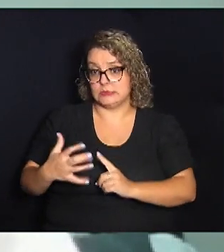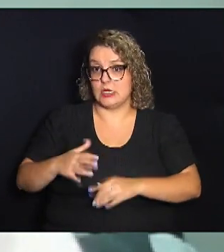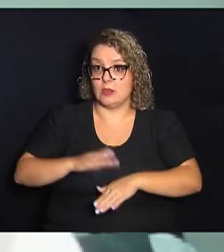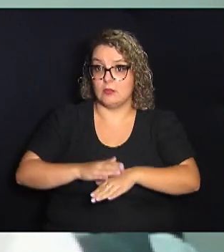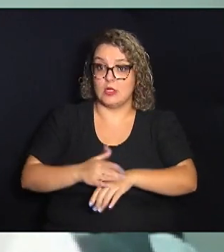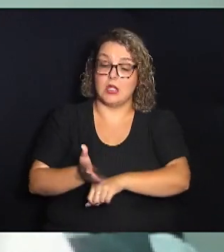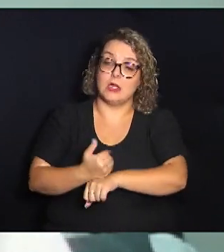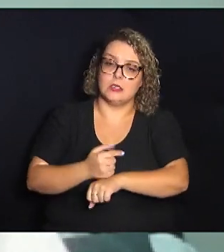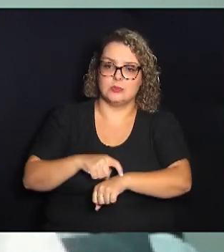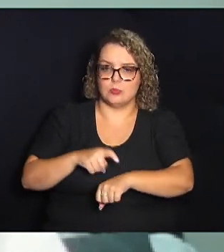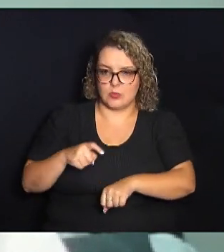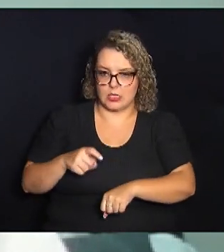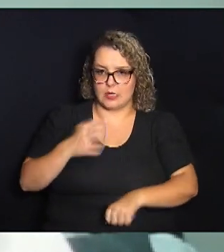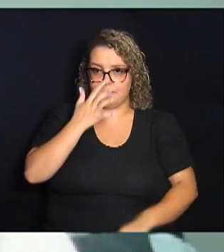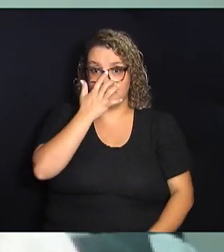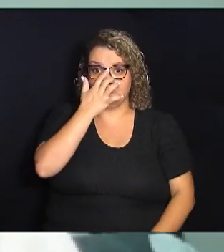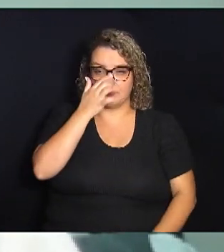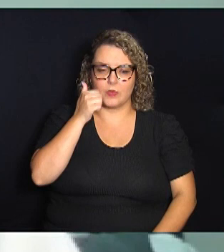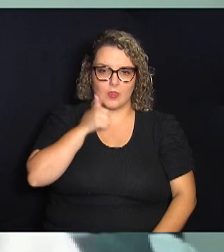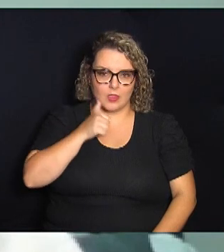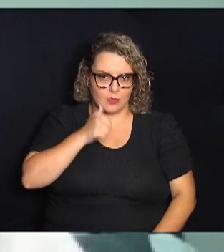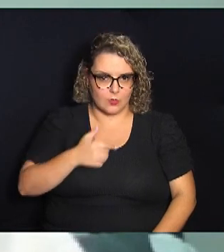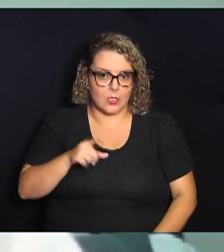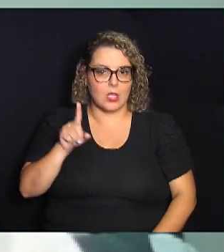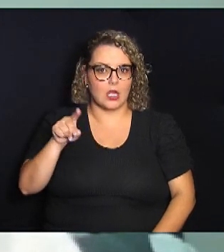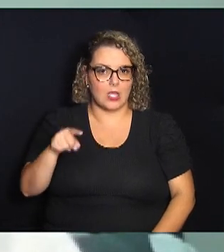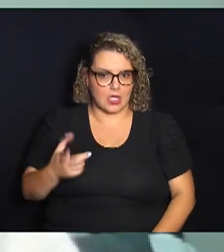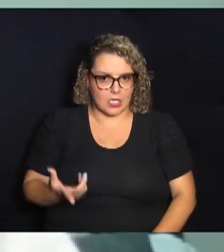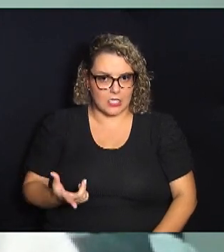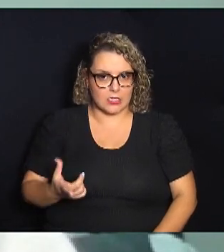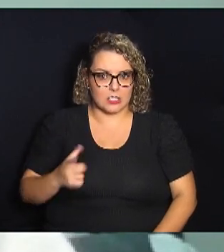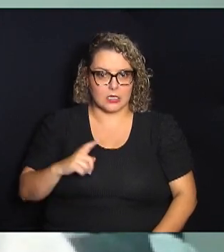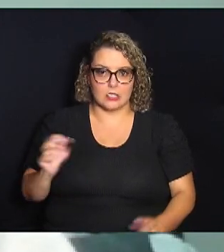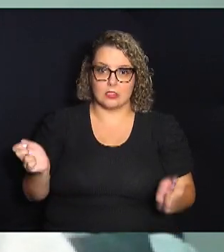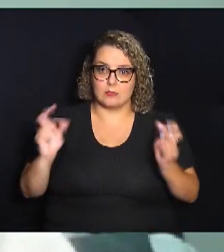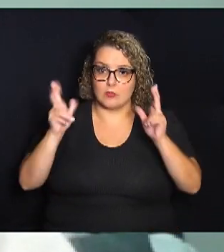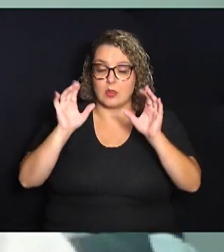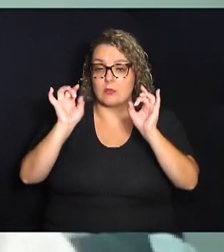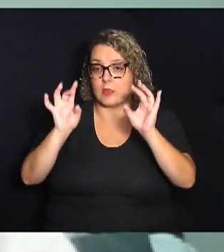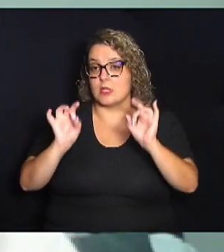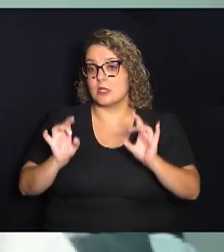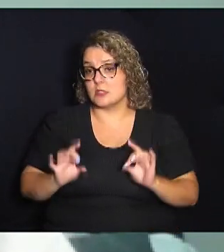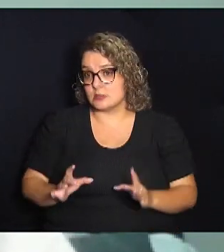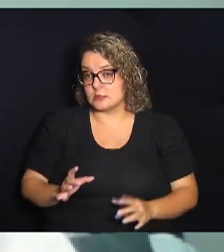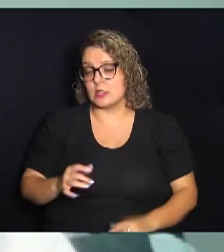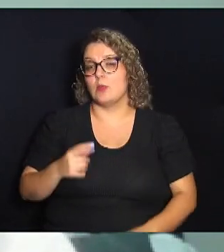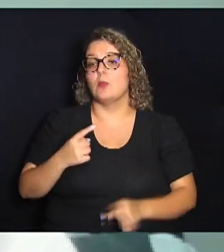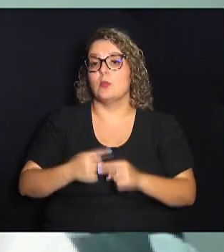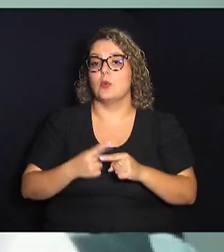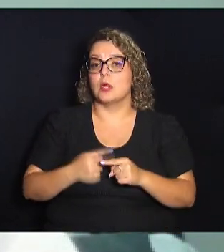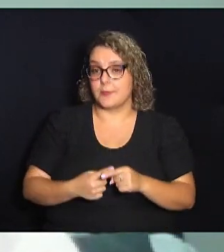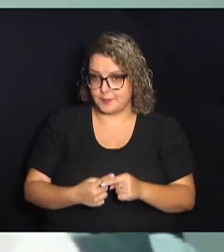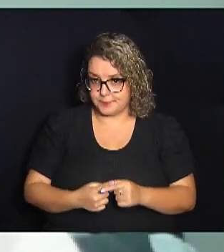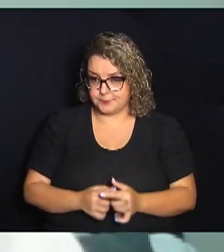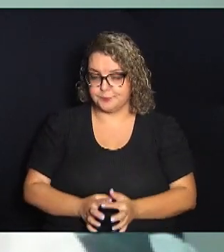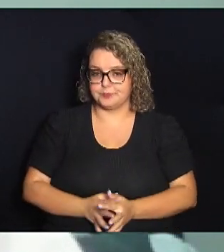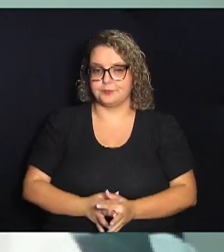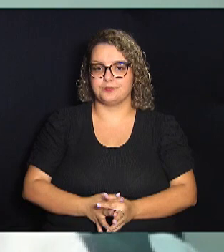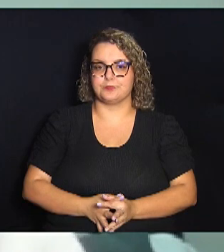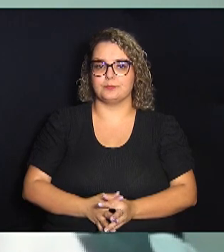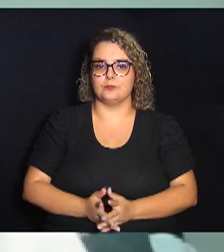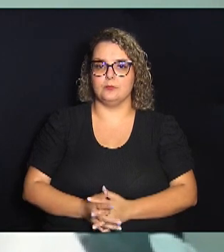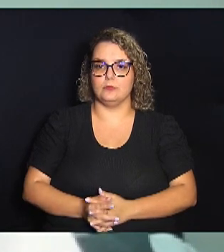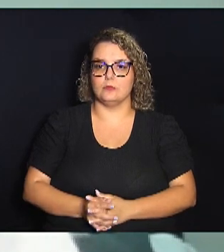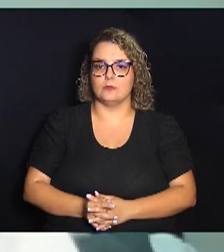hora. Essas mulheres são aquelas que a gente tem que ter uma atenção mais especial ainda, porque elas